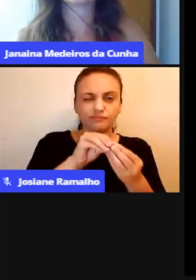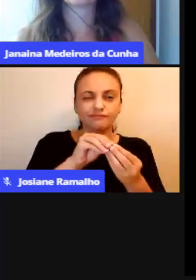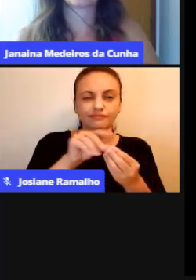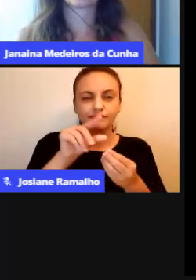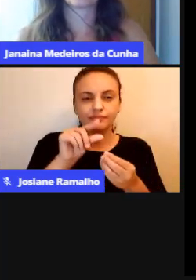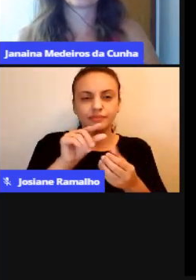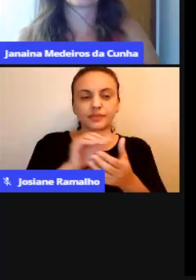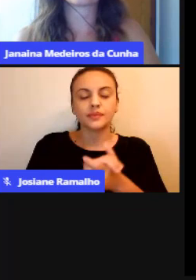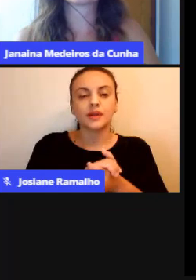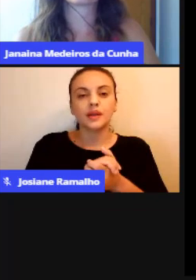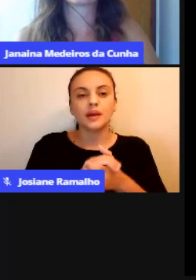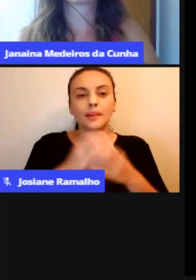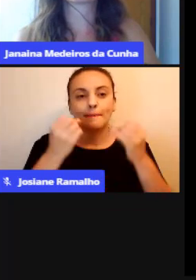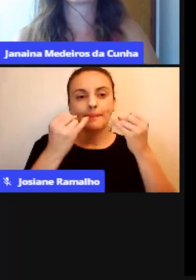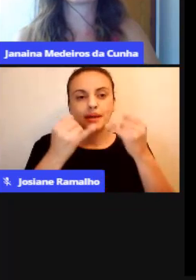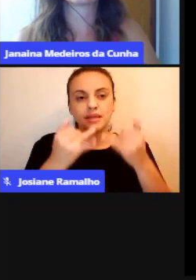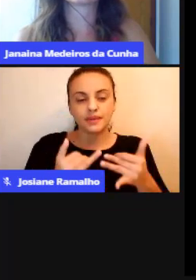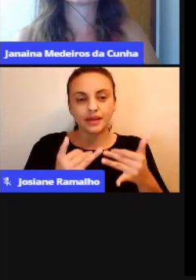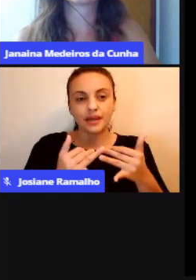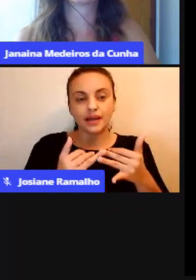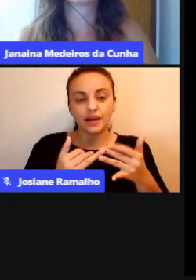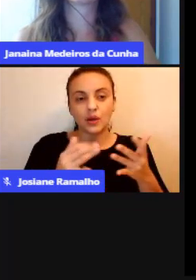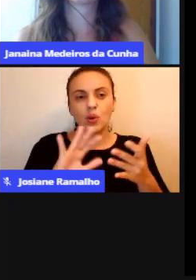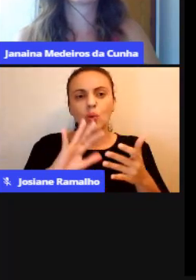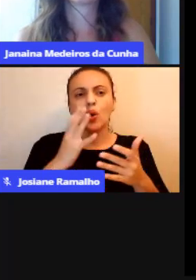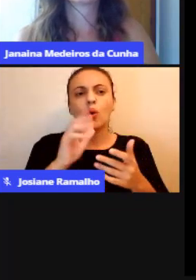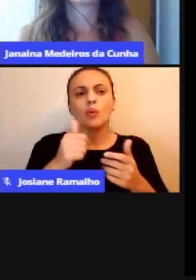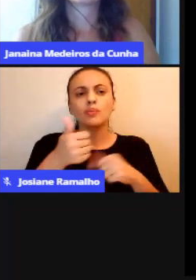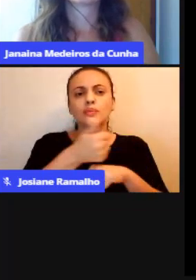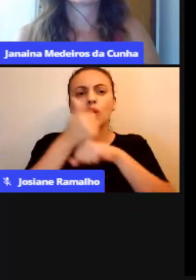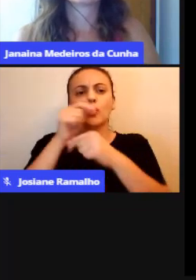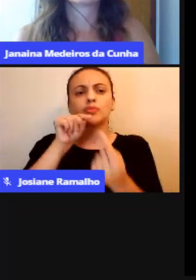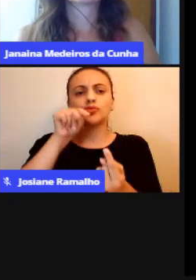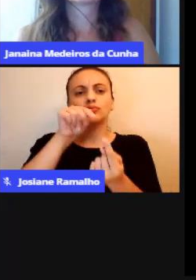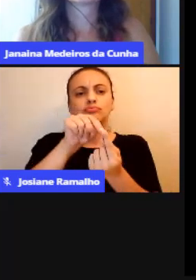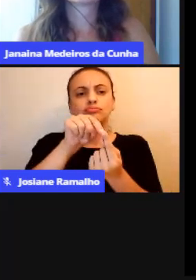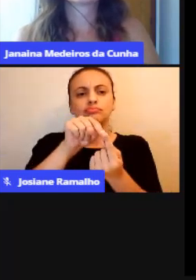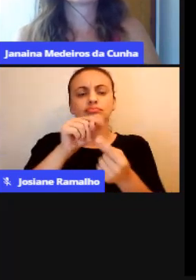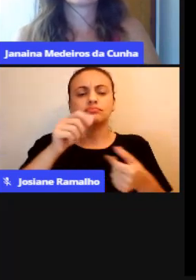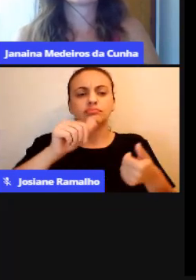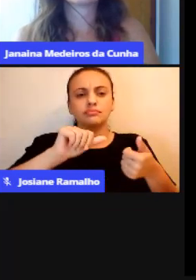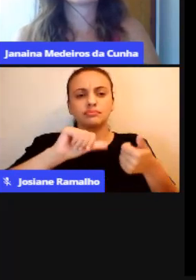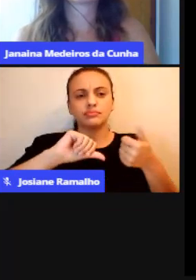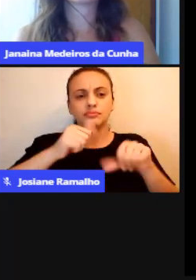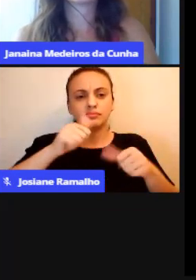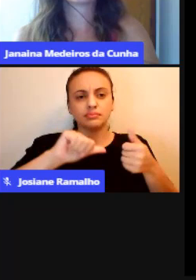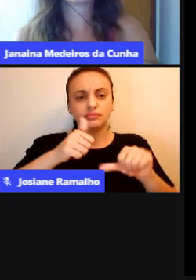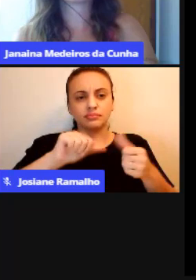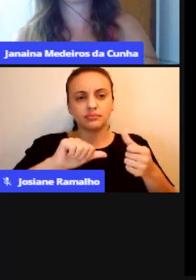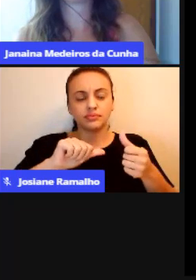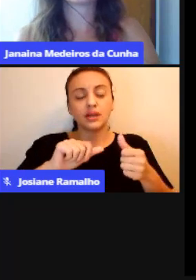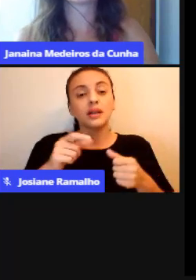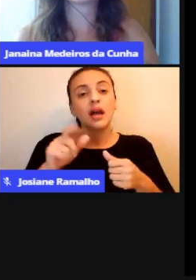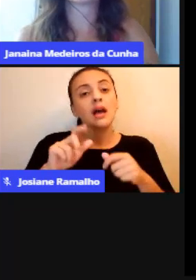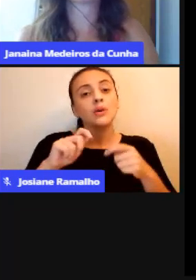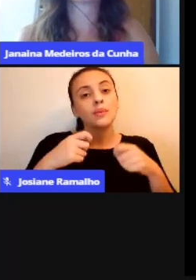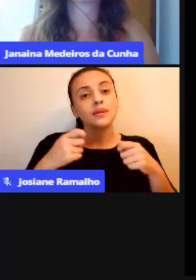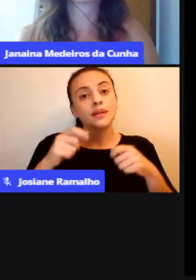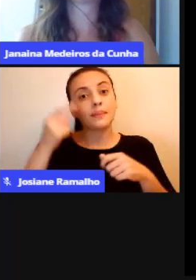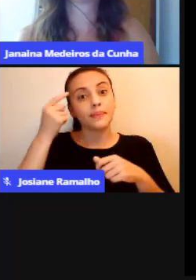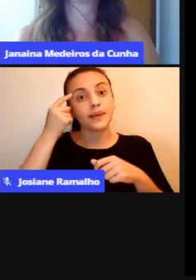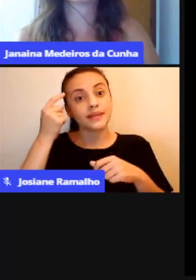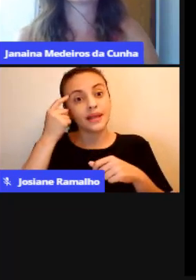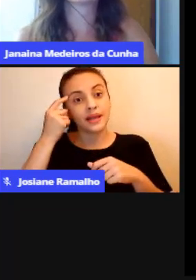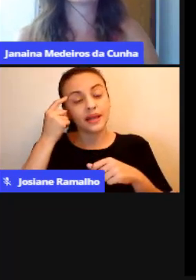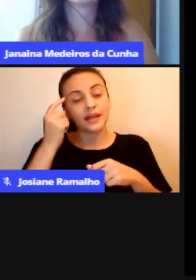sobre a principal função da avaliação, né? A gente tem que avaliar que tem uma finalidade, né? Então,